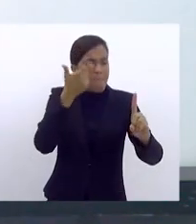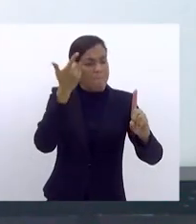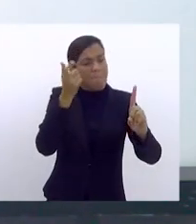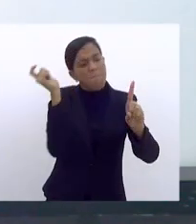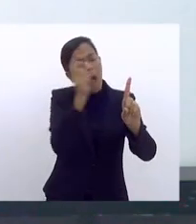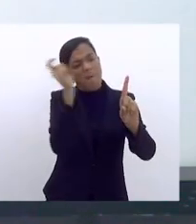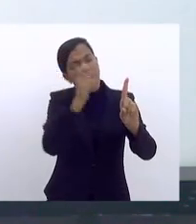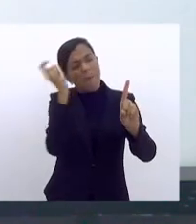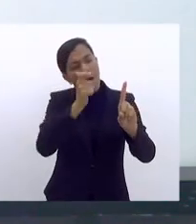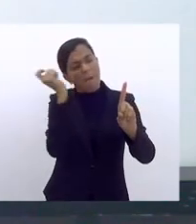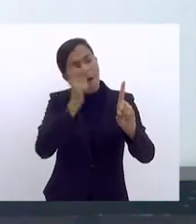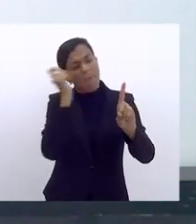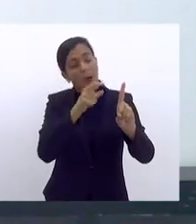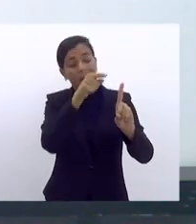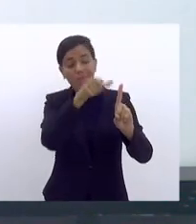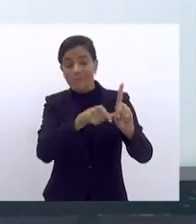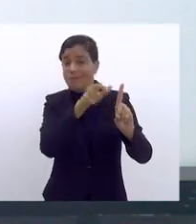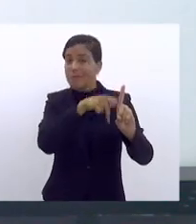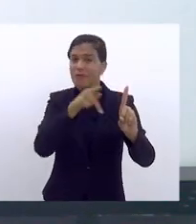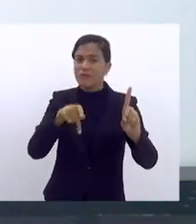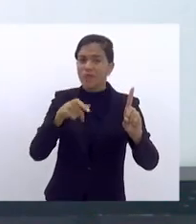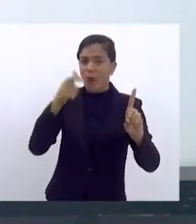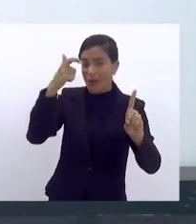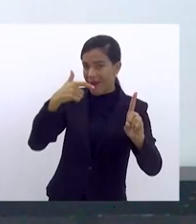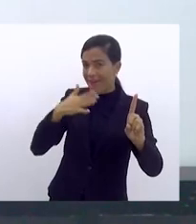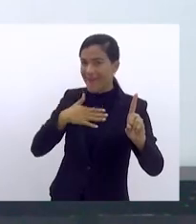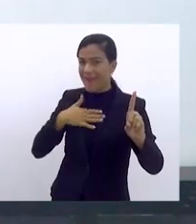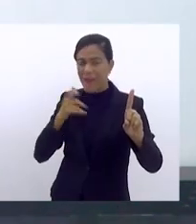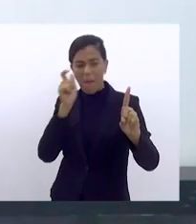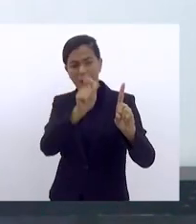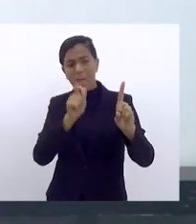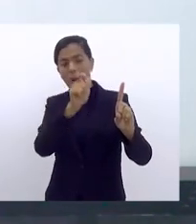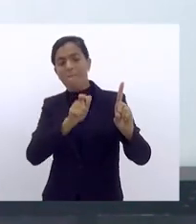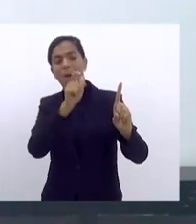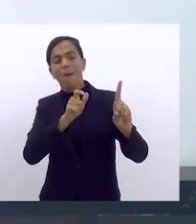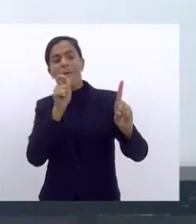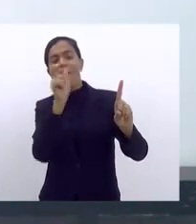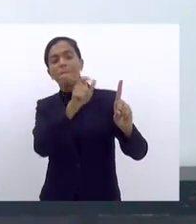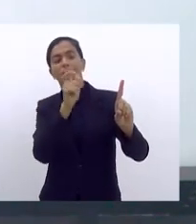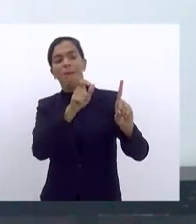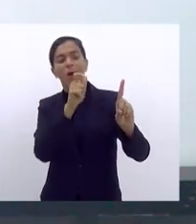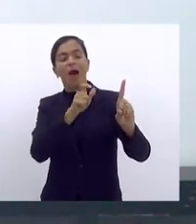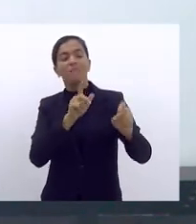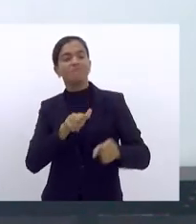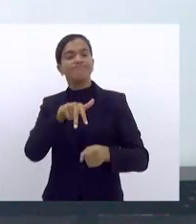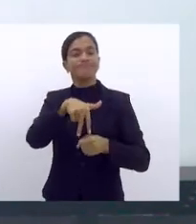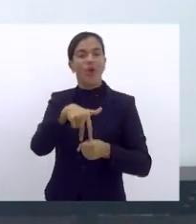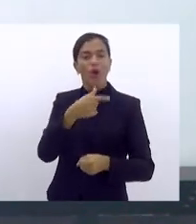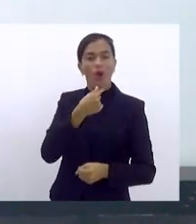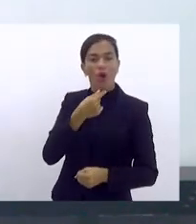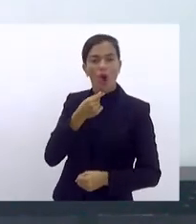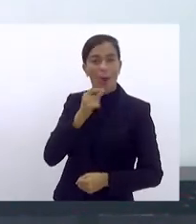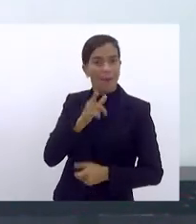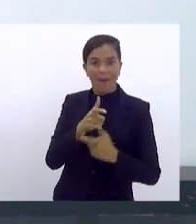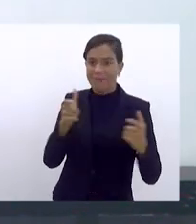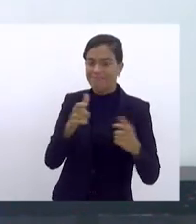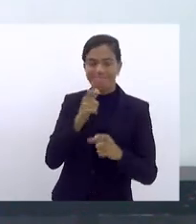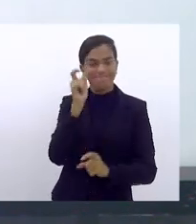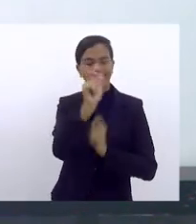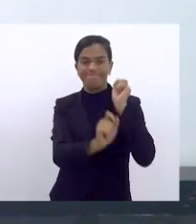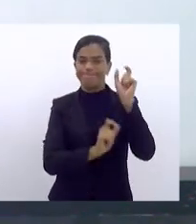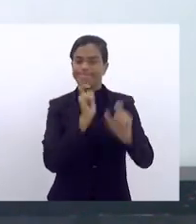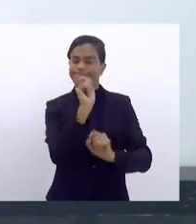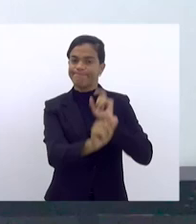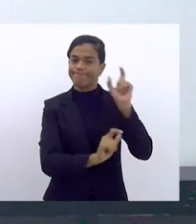profissionais docentes não tem um cunho pelo menos de verbalização de agressão verbal misógina e a gente precisa